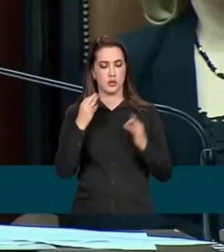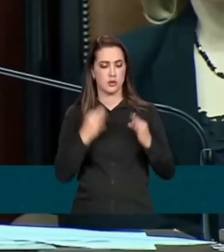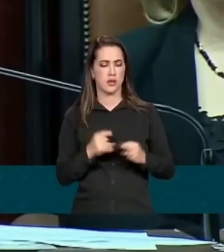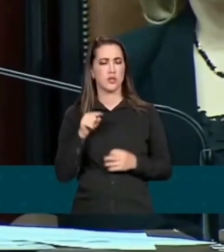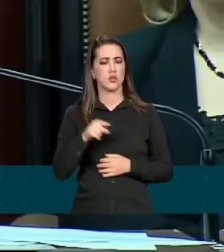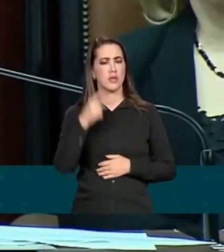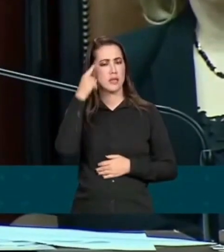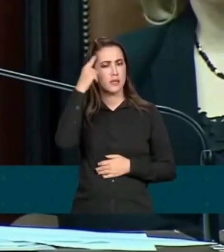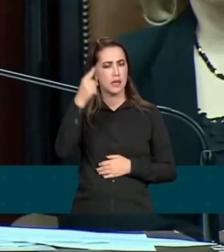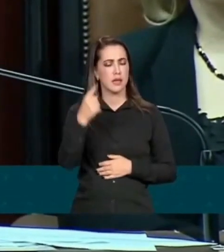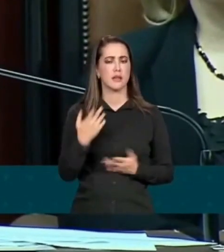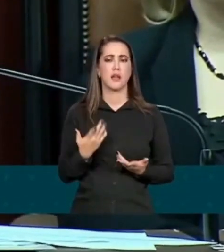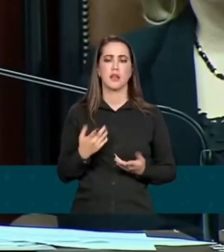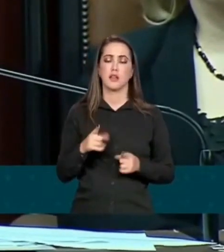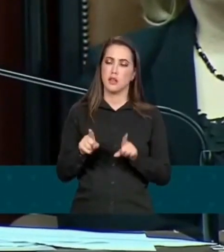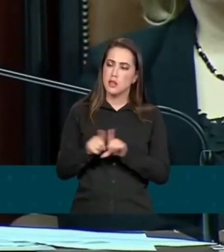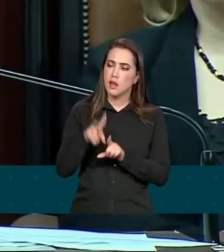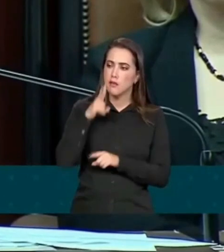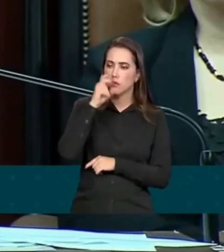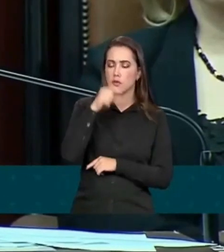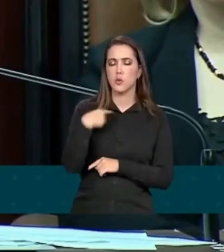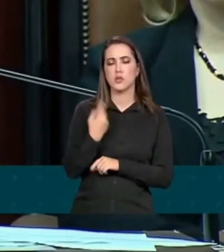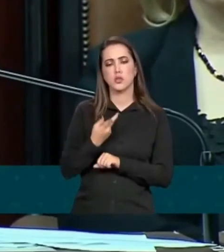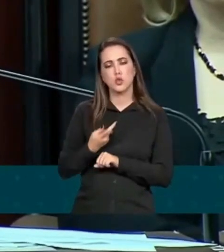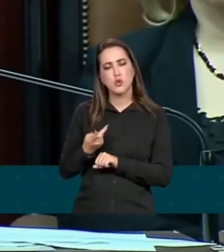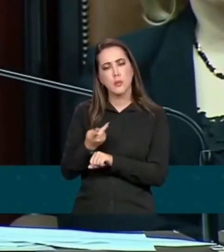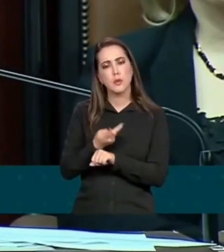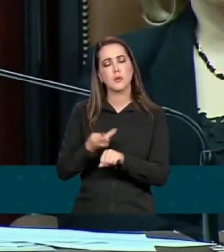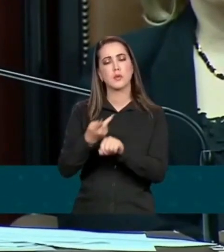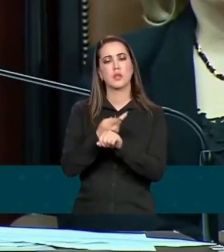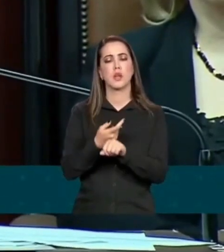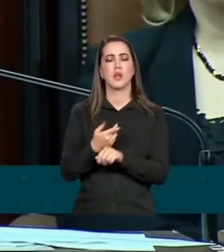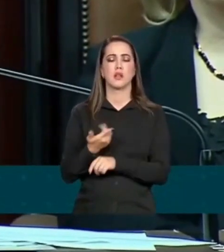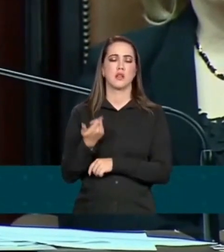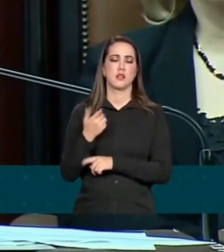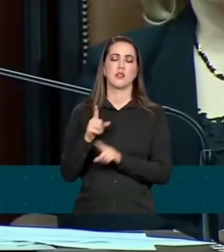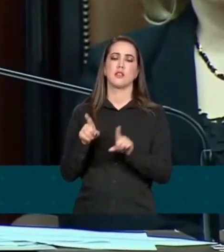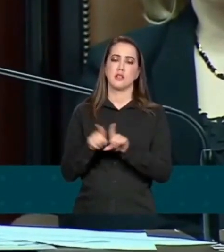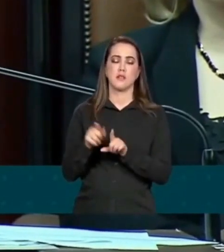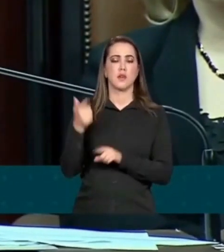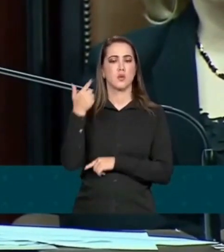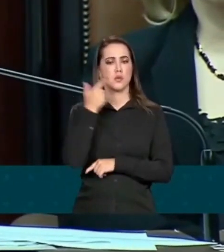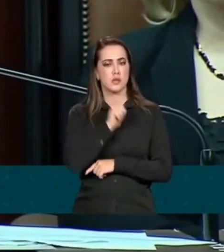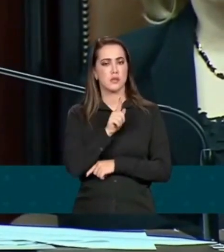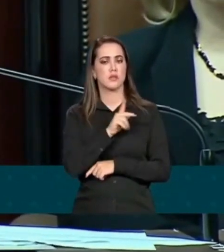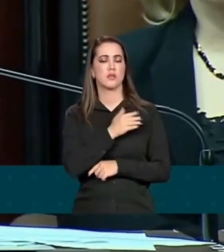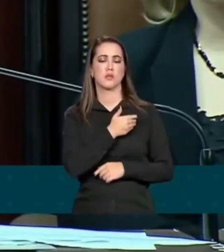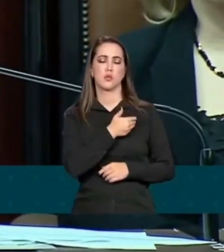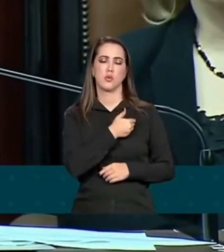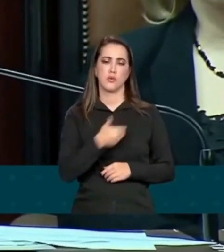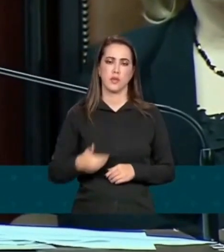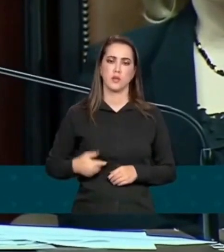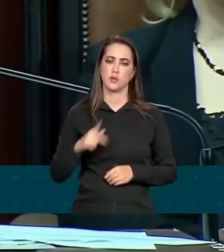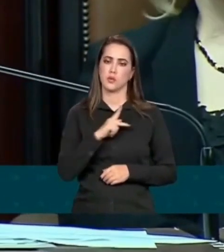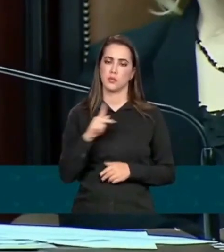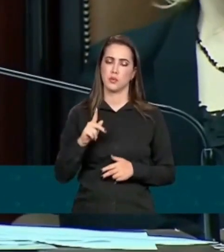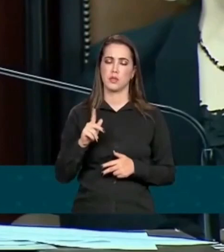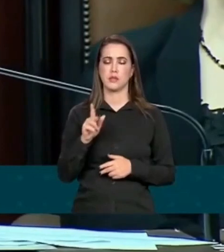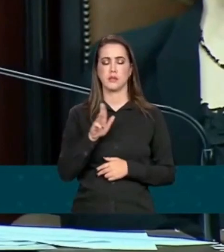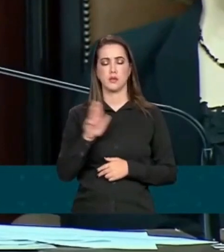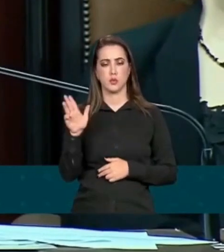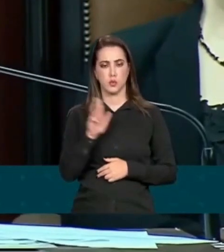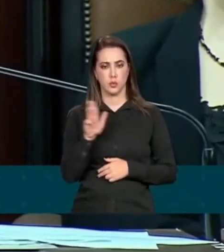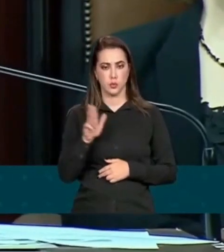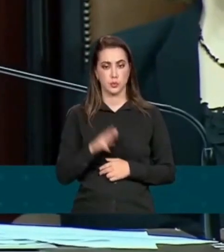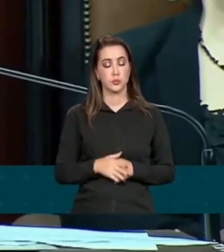a ideia-força que será perseguida e, sem dúvidas, alcançada pelo governo do presidente Luiz Inácio Lula da